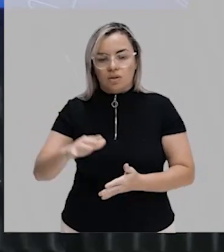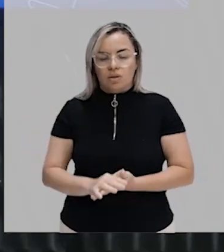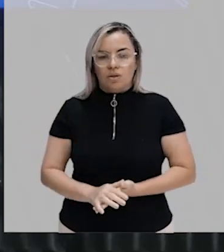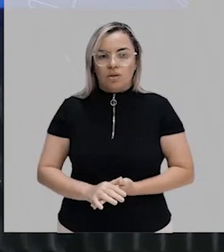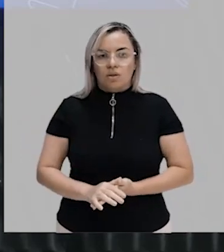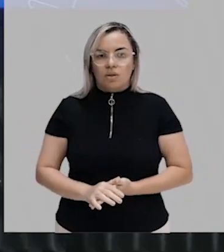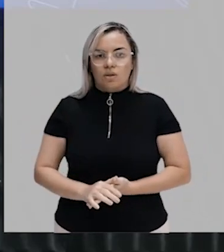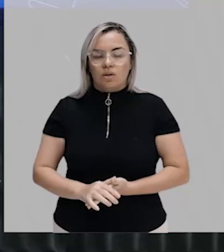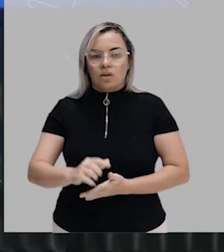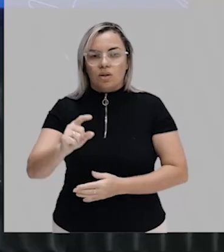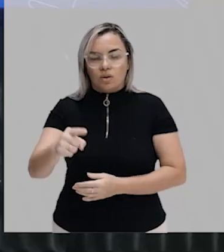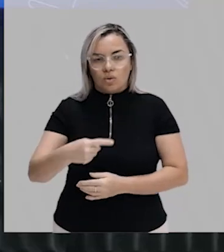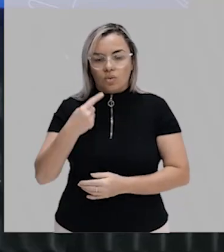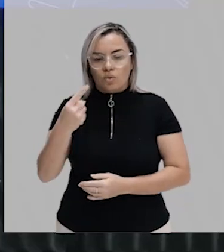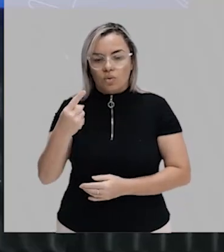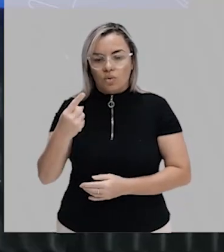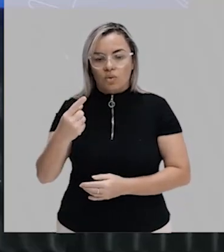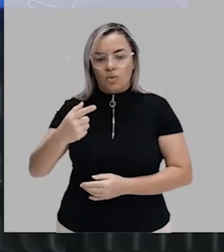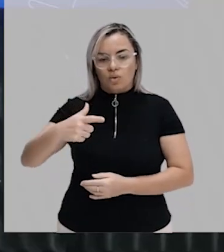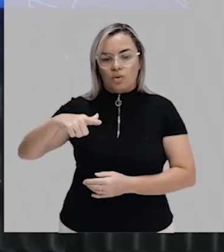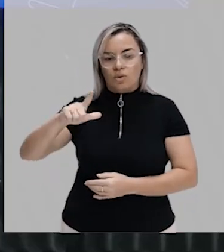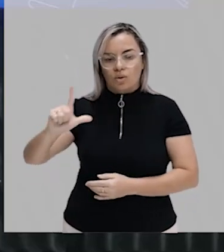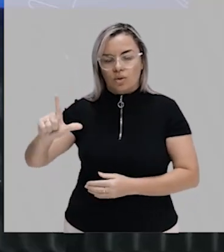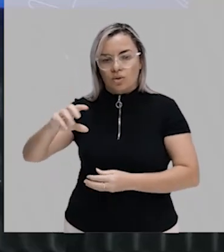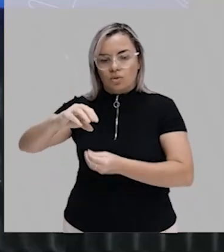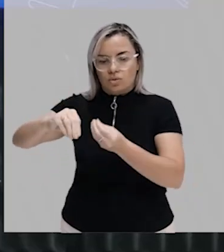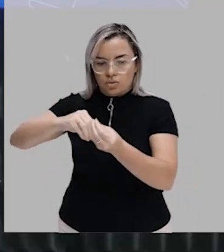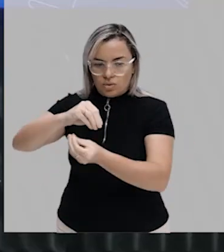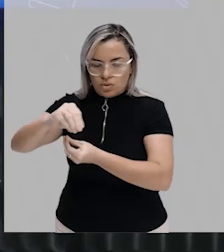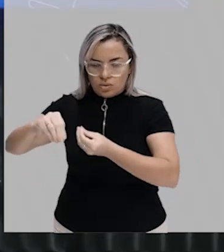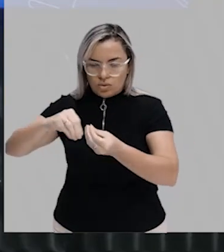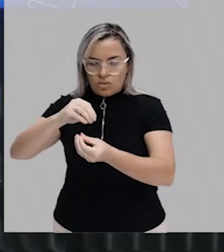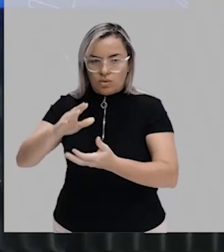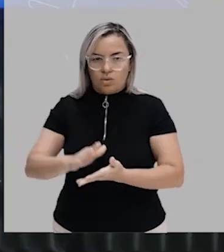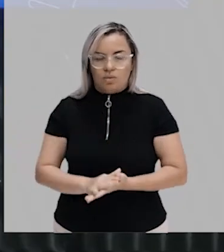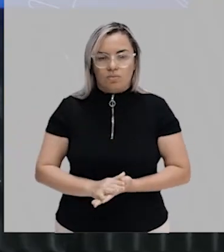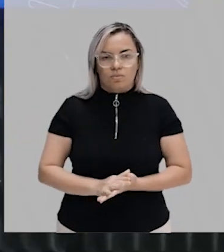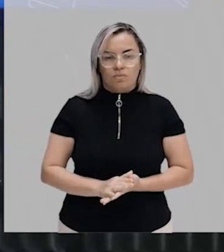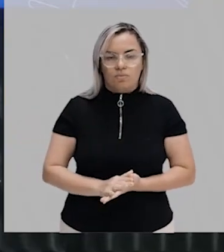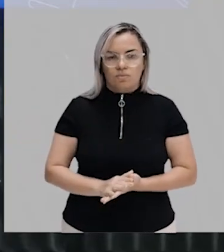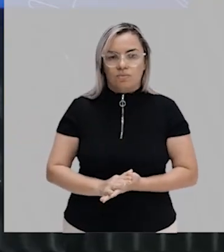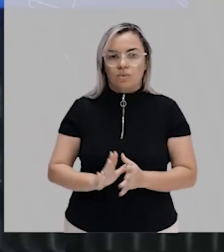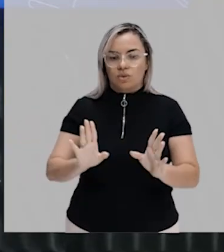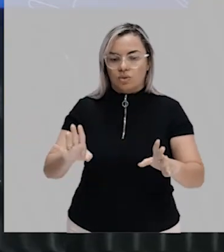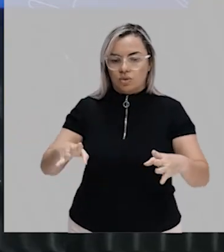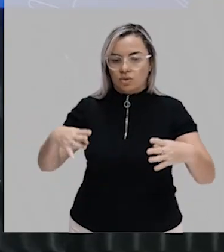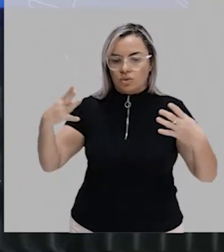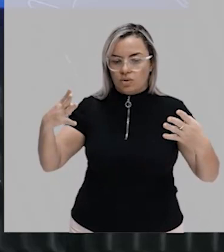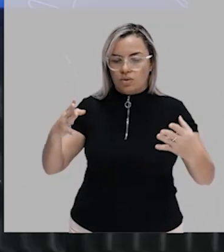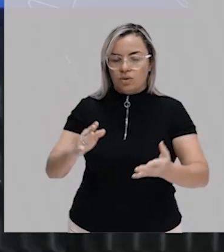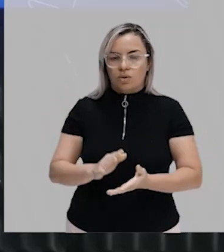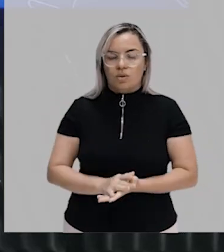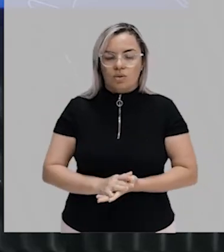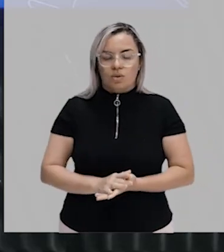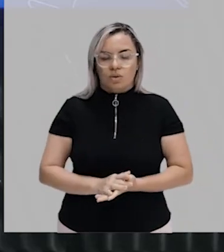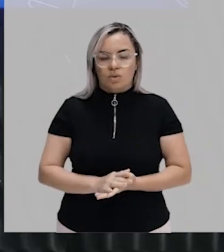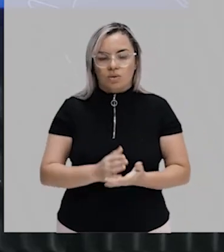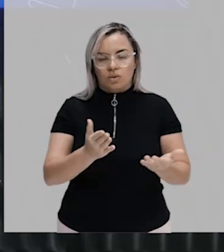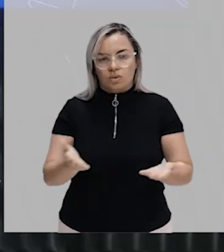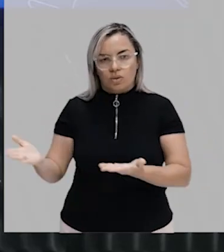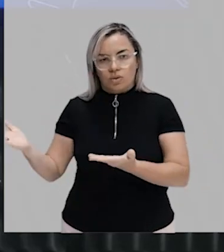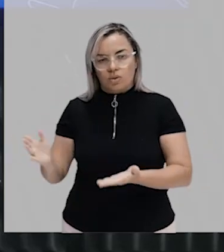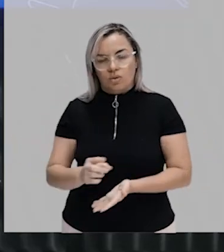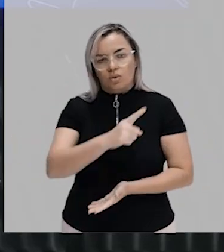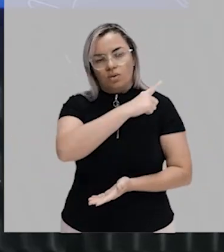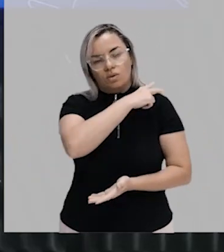litro de solução, certo? Um parêntese rapidinho. Aqui no ensino